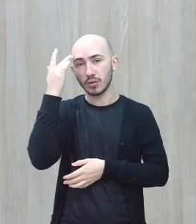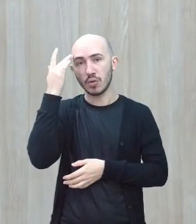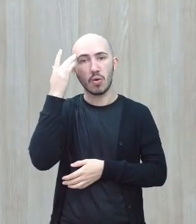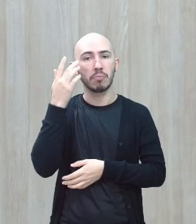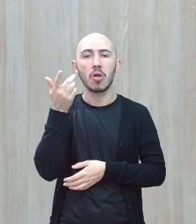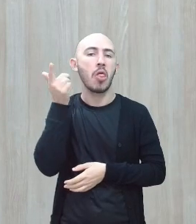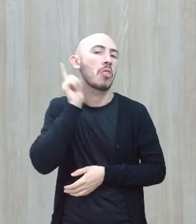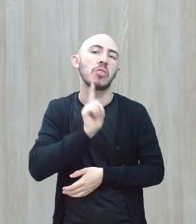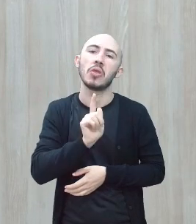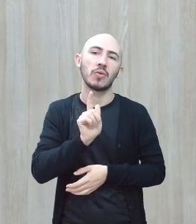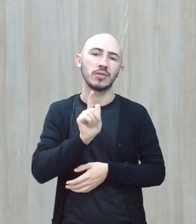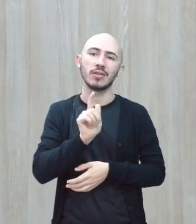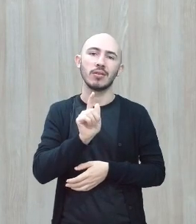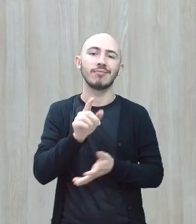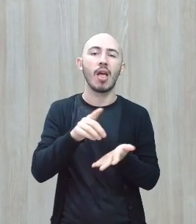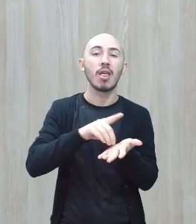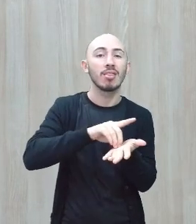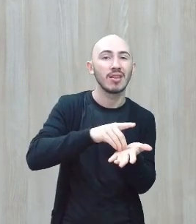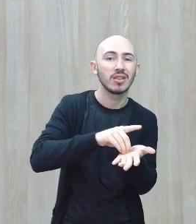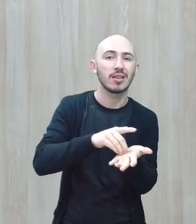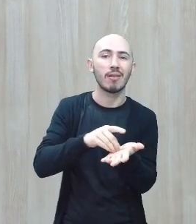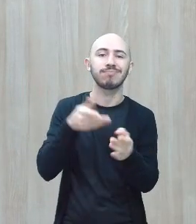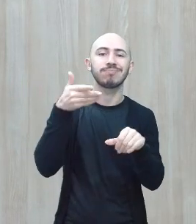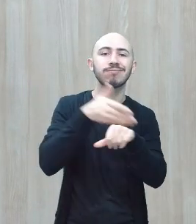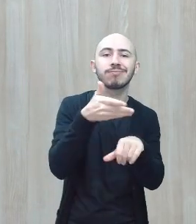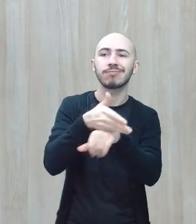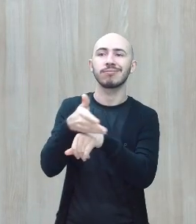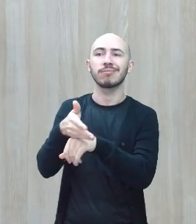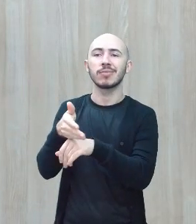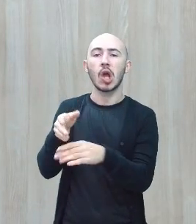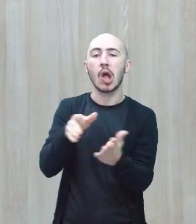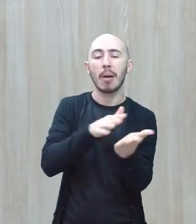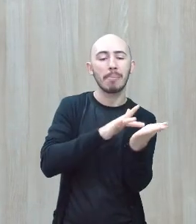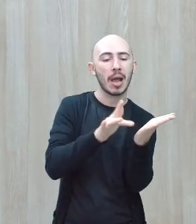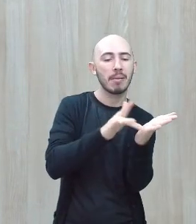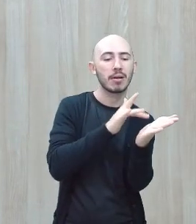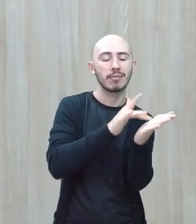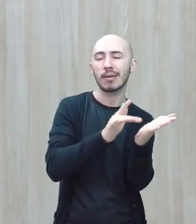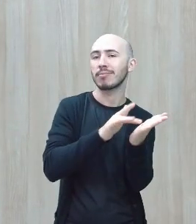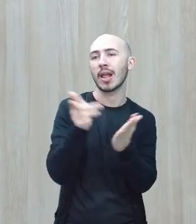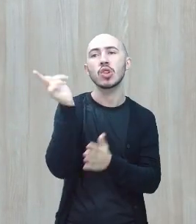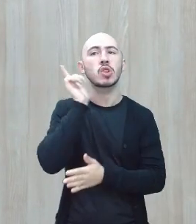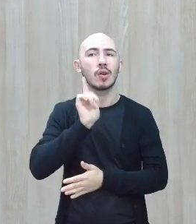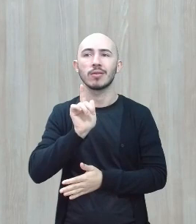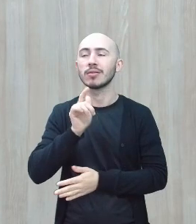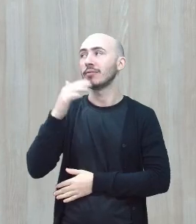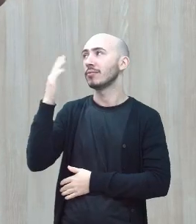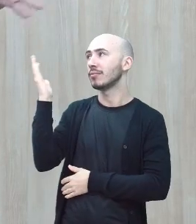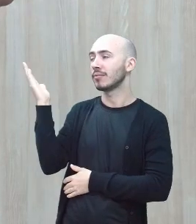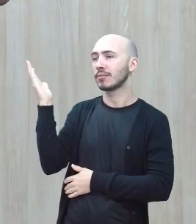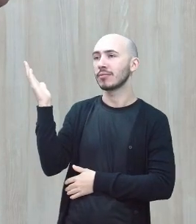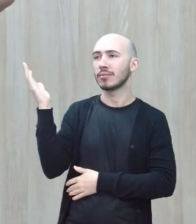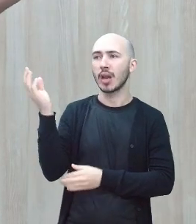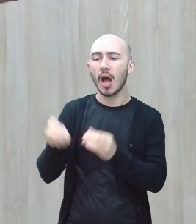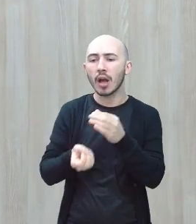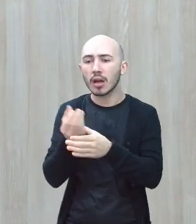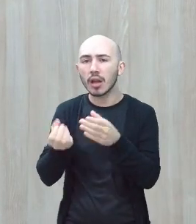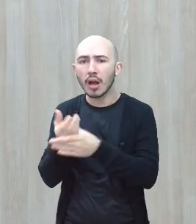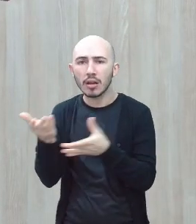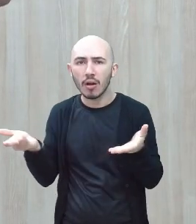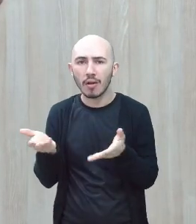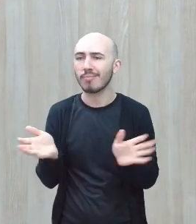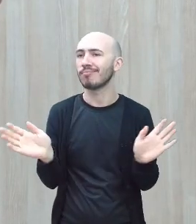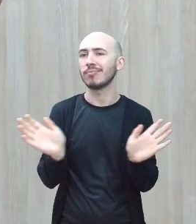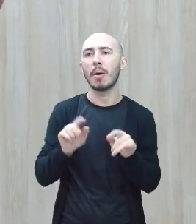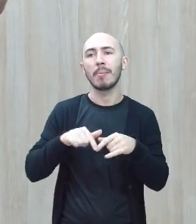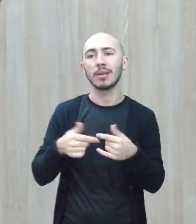entrar na área digital. Então, quando a gente pensa que esse celular aqui, que é o chamado cell phone, ele não é mais fabricado nem vendido, agora que ele está